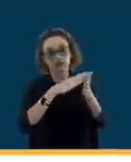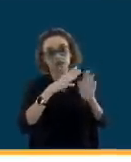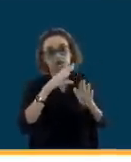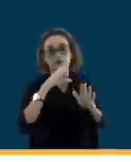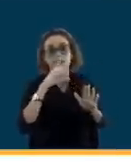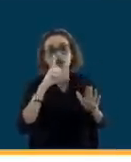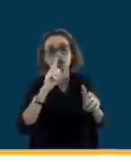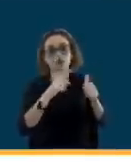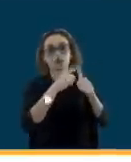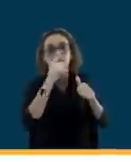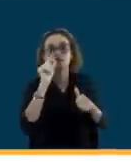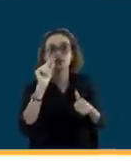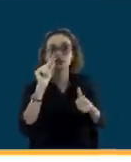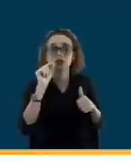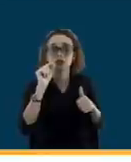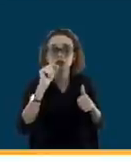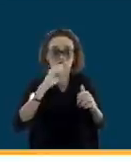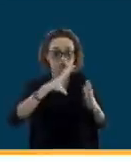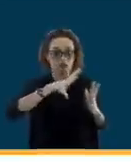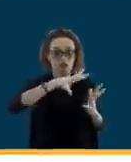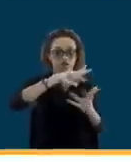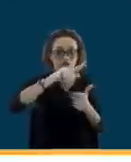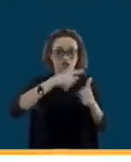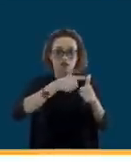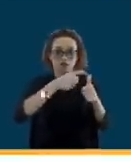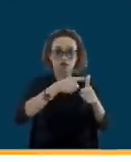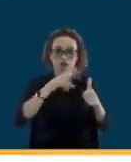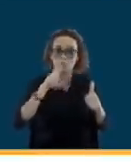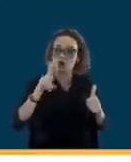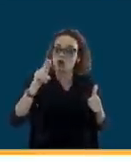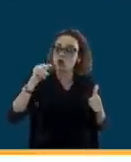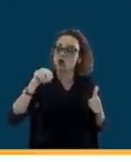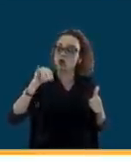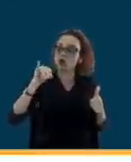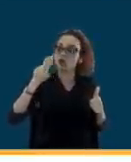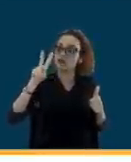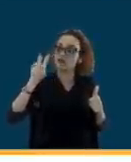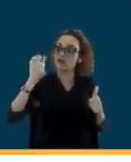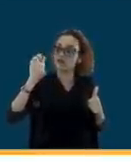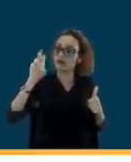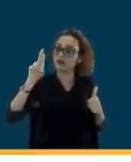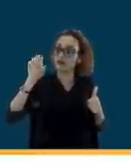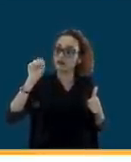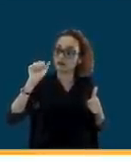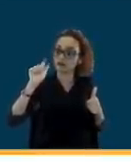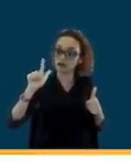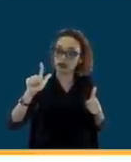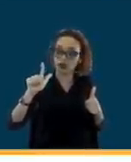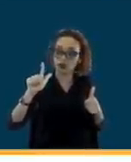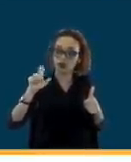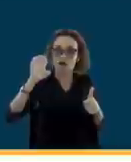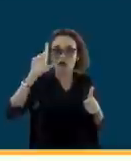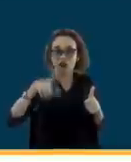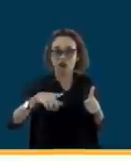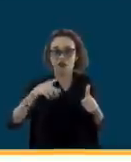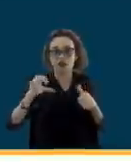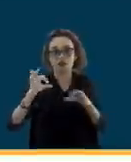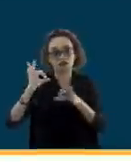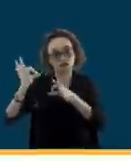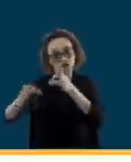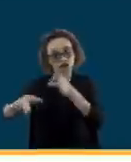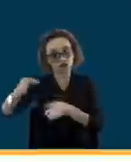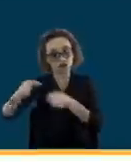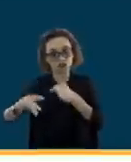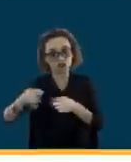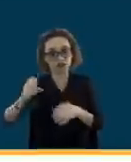é o princípio da universalidade. É um princípio jurídico, inclusive. E aí, quando tiver problema, né? Eu já